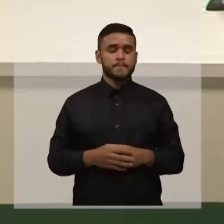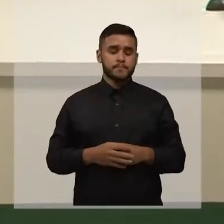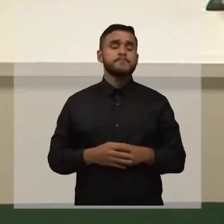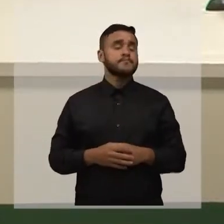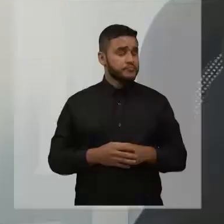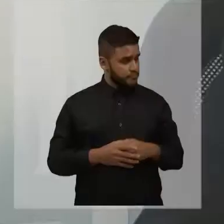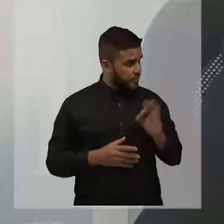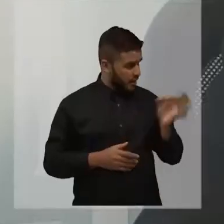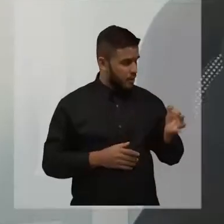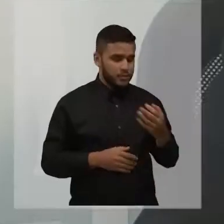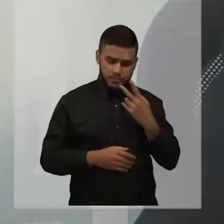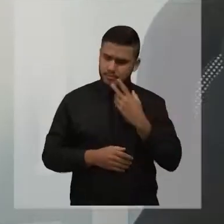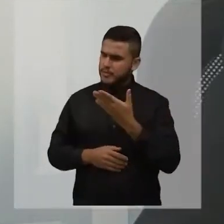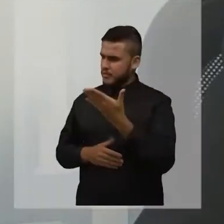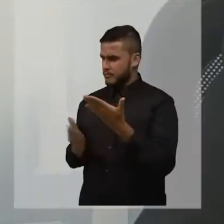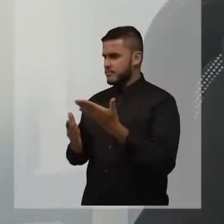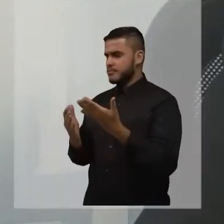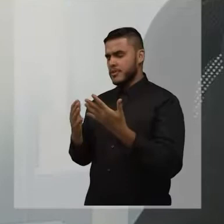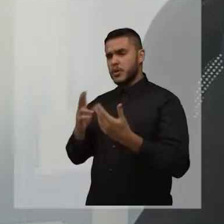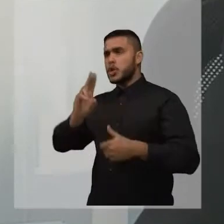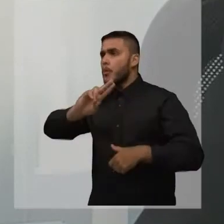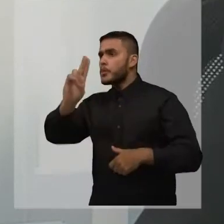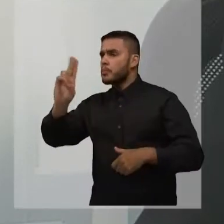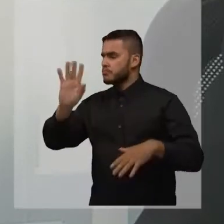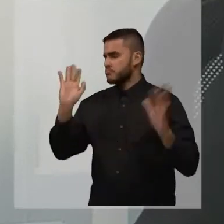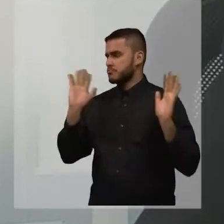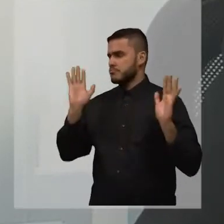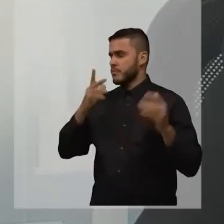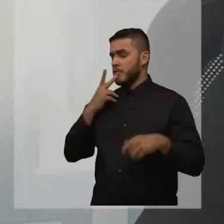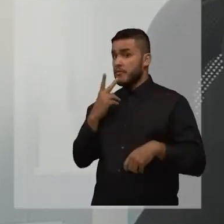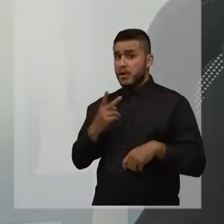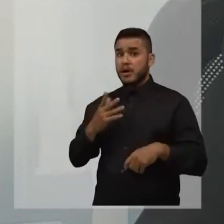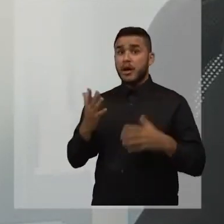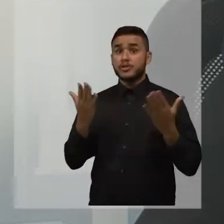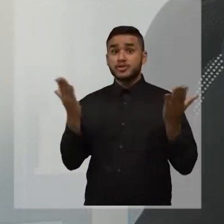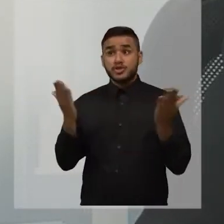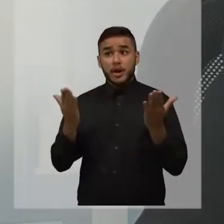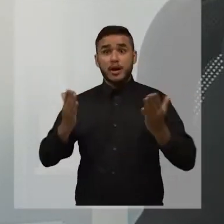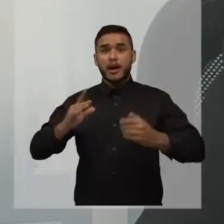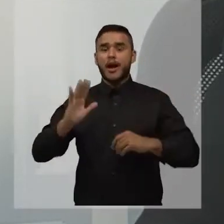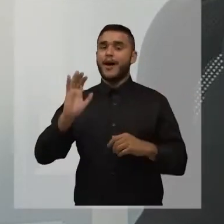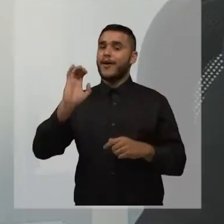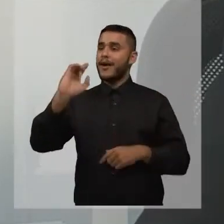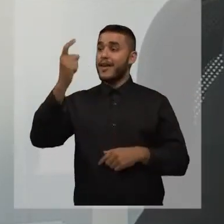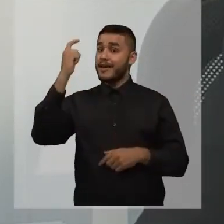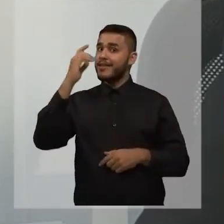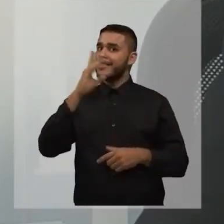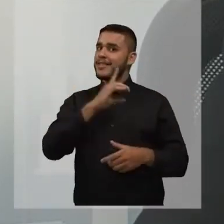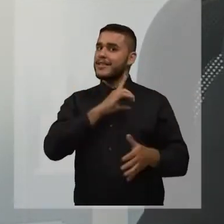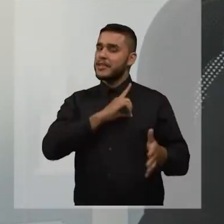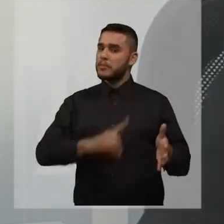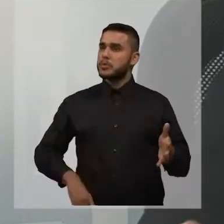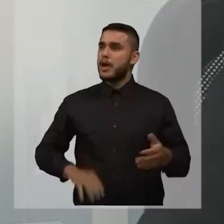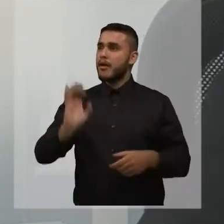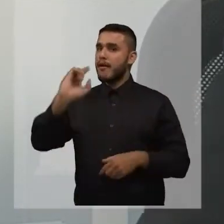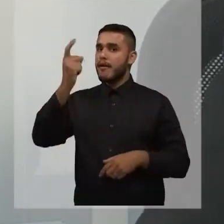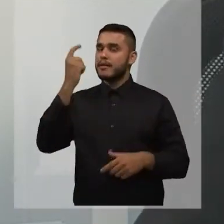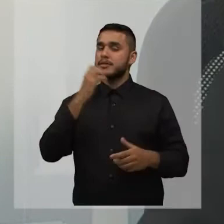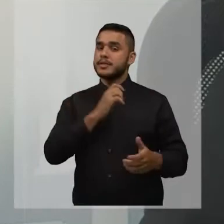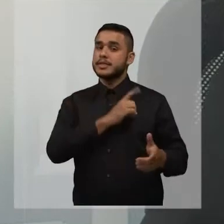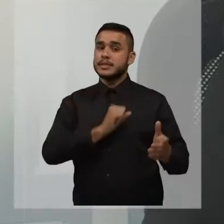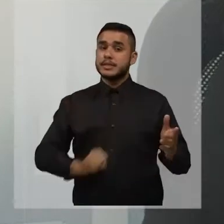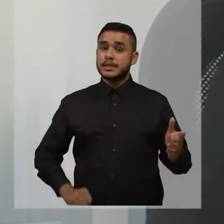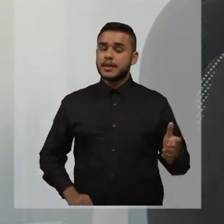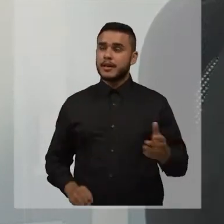nessa semana, vários ex-parlamentares que perderam o fórum privilegiado caíram agora